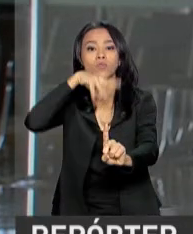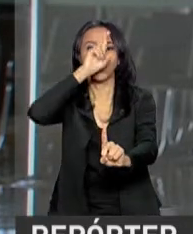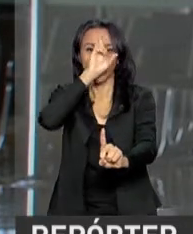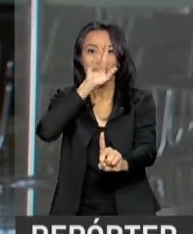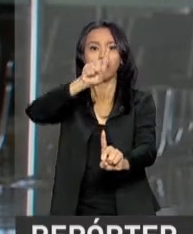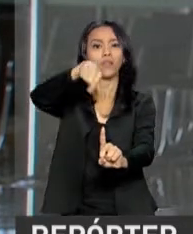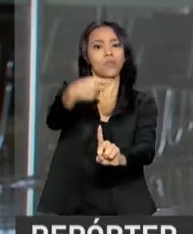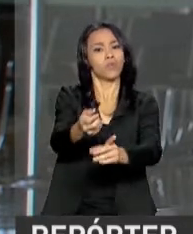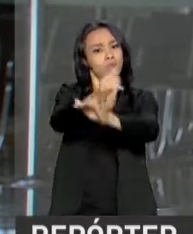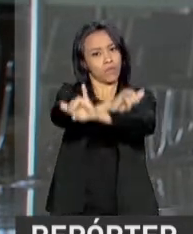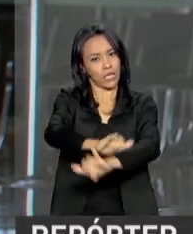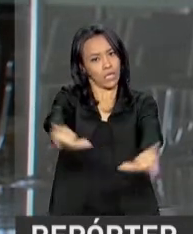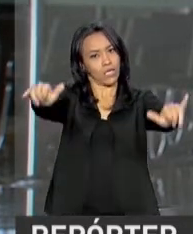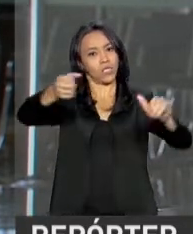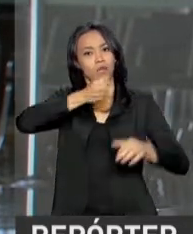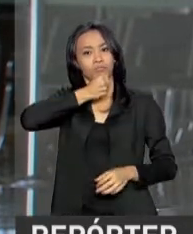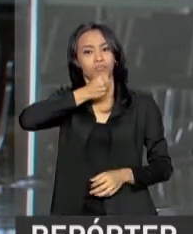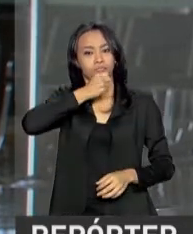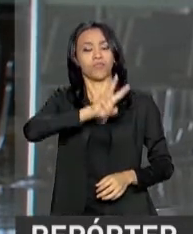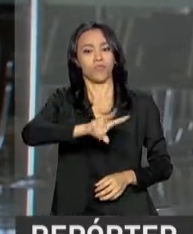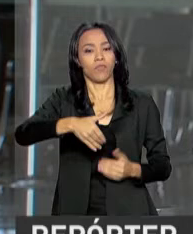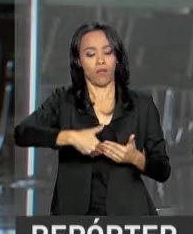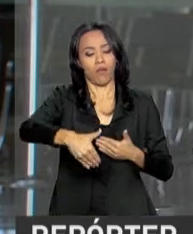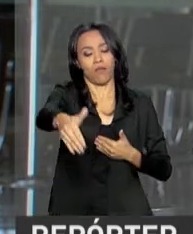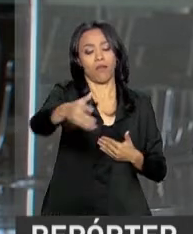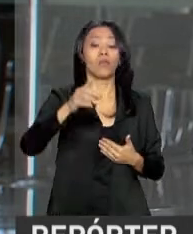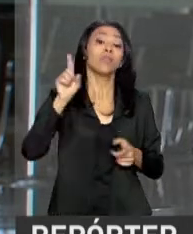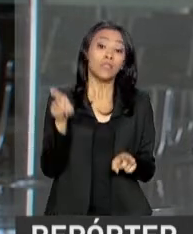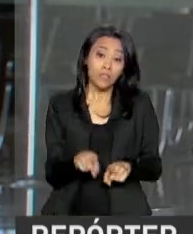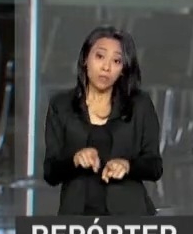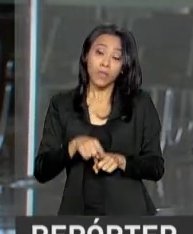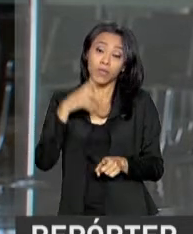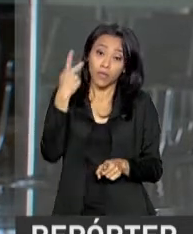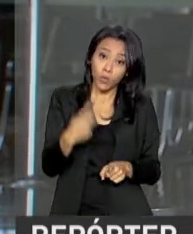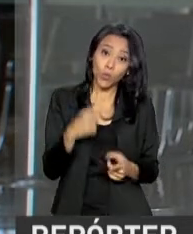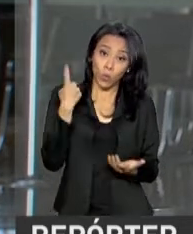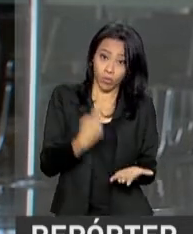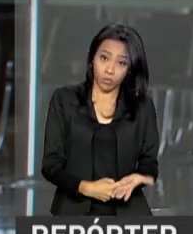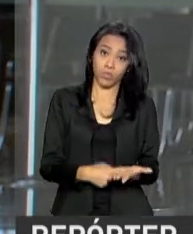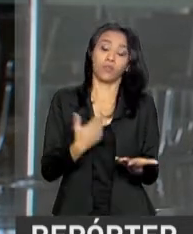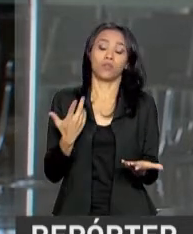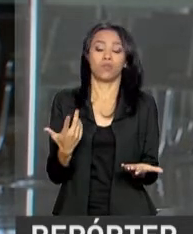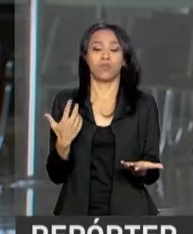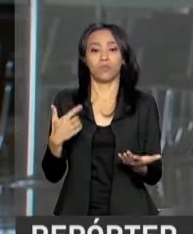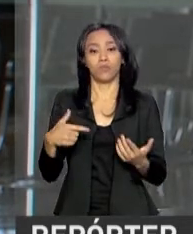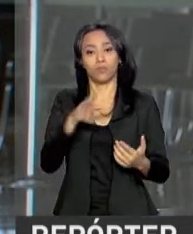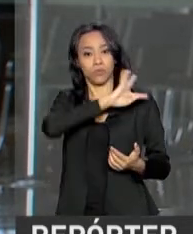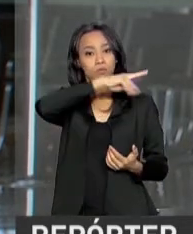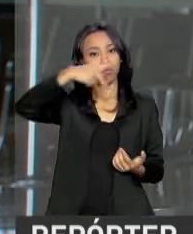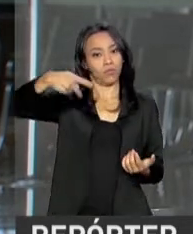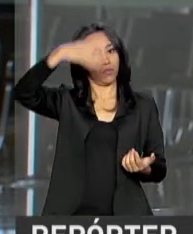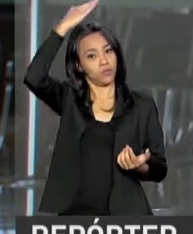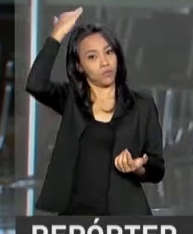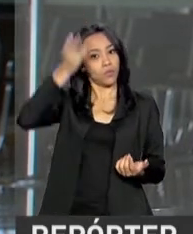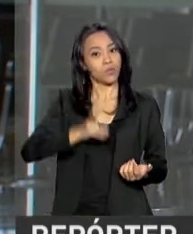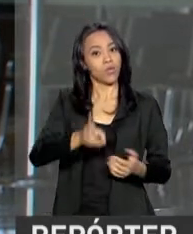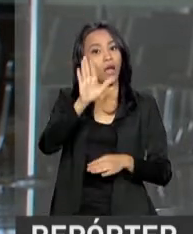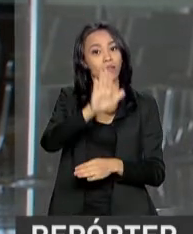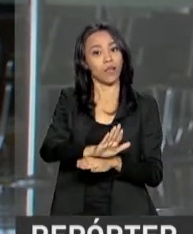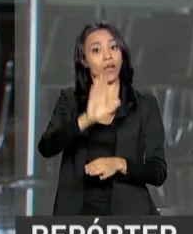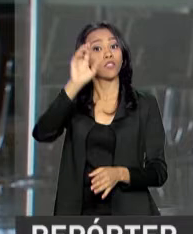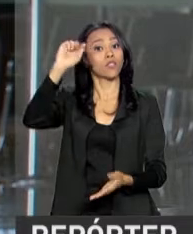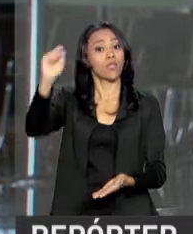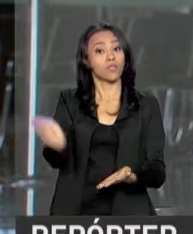uma declaração à imprensa. E a agenda do presidente Michel Temer continua aqui em Brasília no período da tarde. Está previsto que ele sancione uma lei